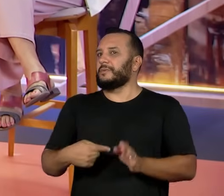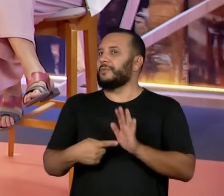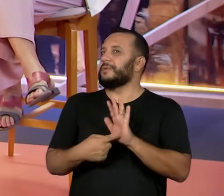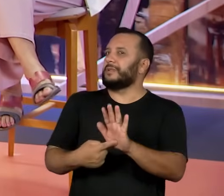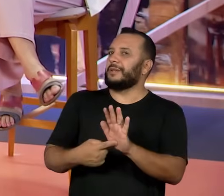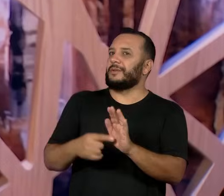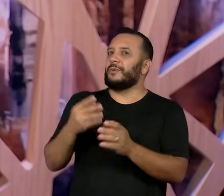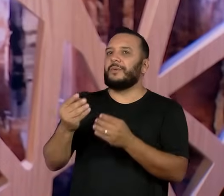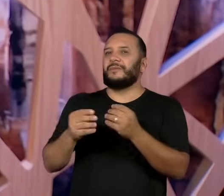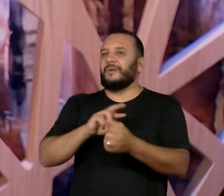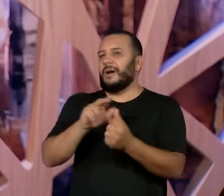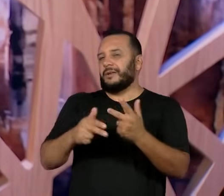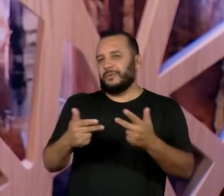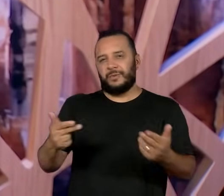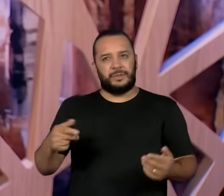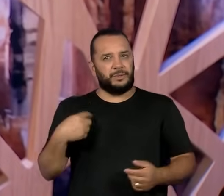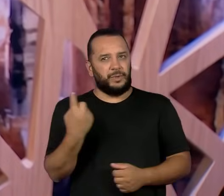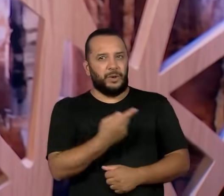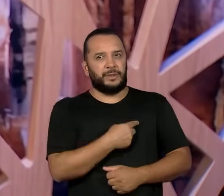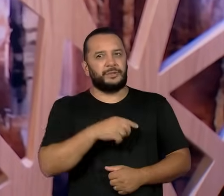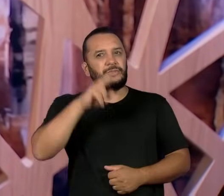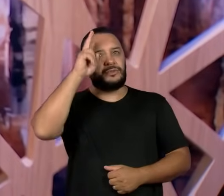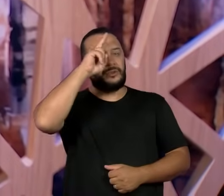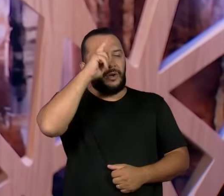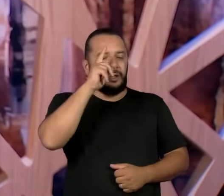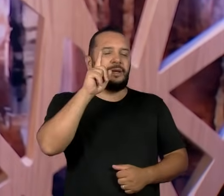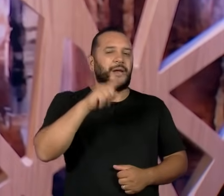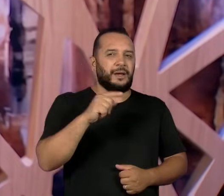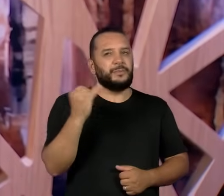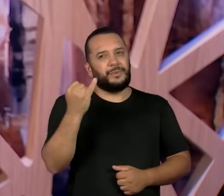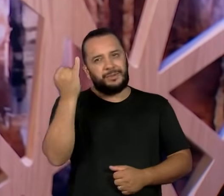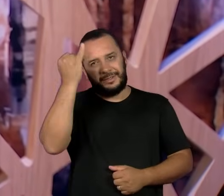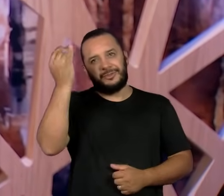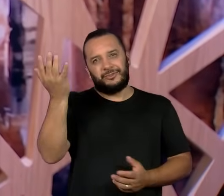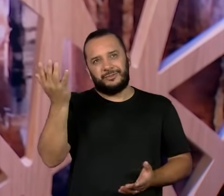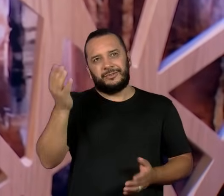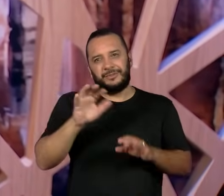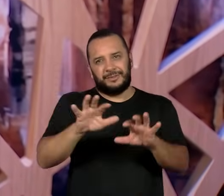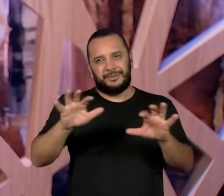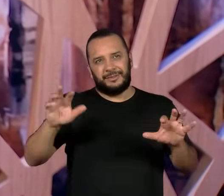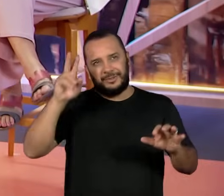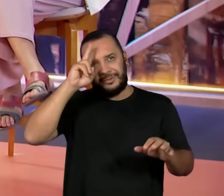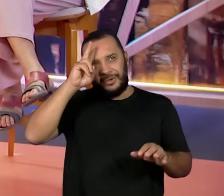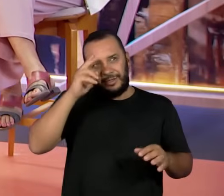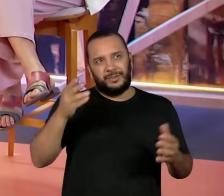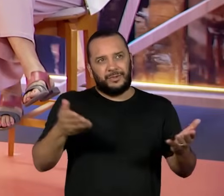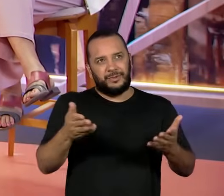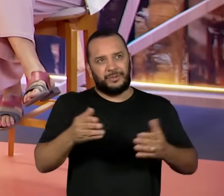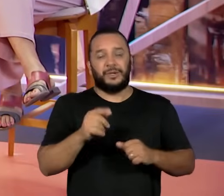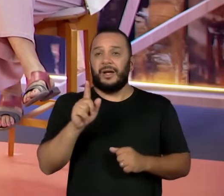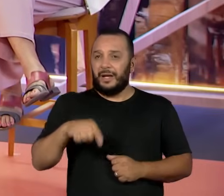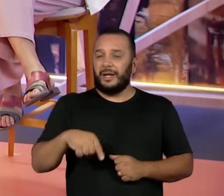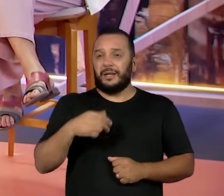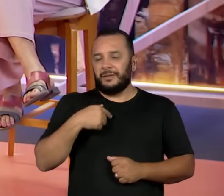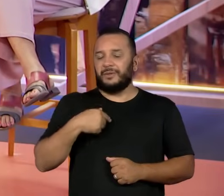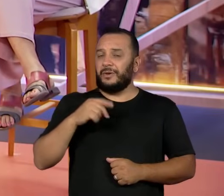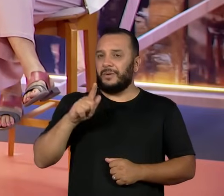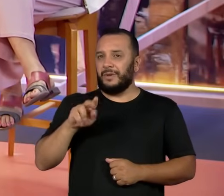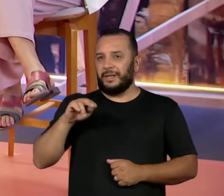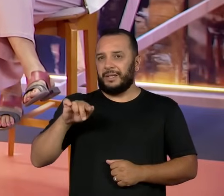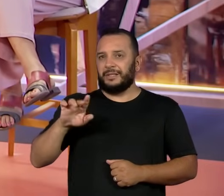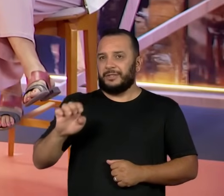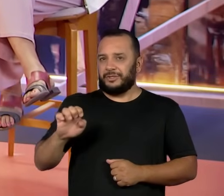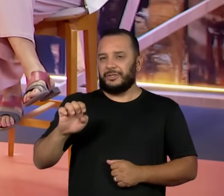nossa história e, sem dúvida, é muito inspirador para a história que a gente faz no dia de hoje. Revisitar a história do grande Otelo, que